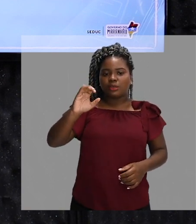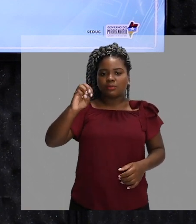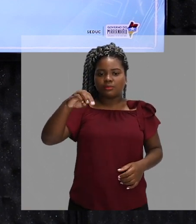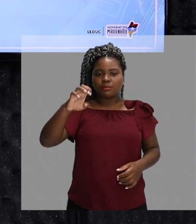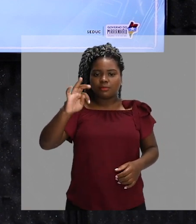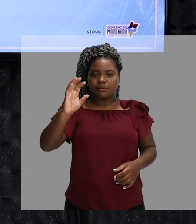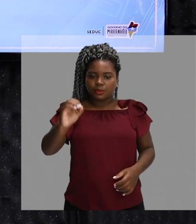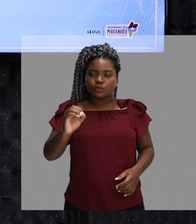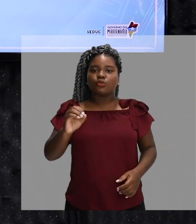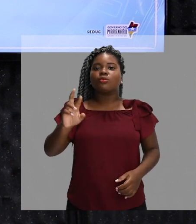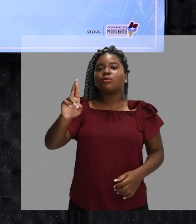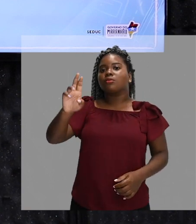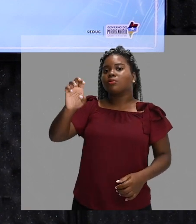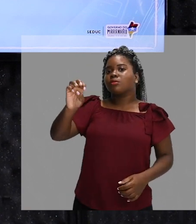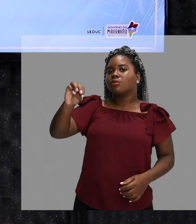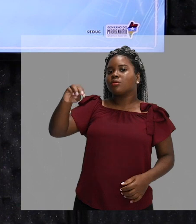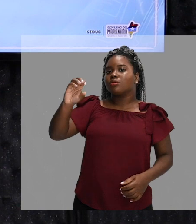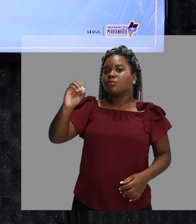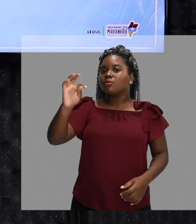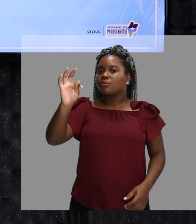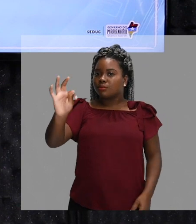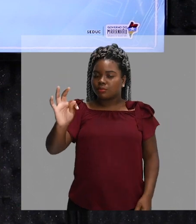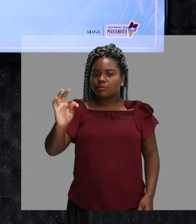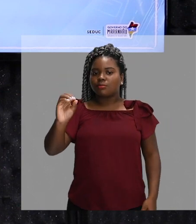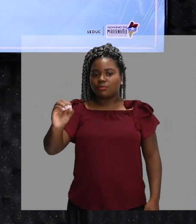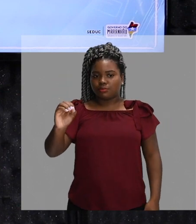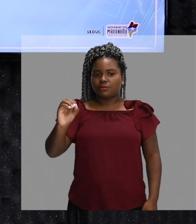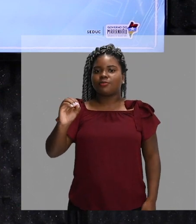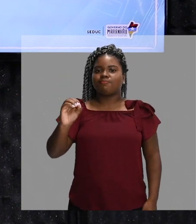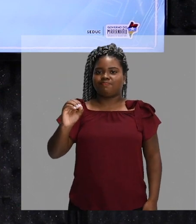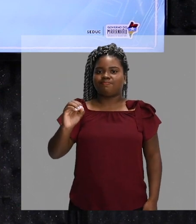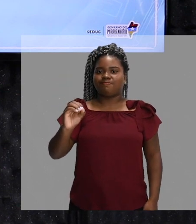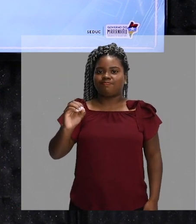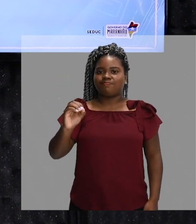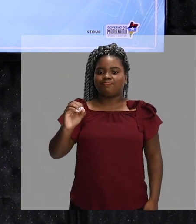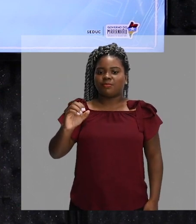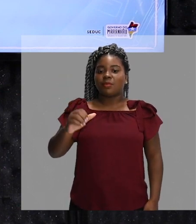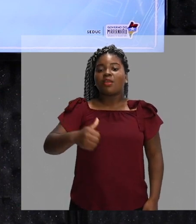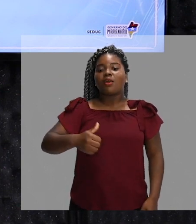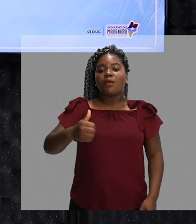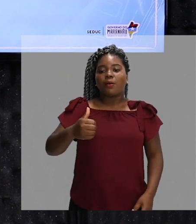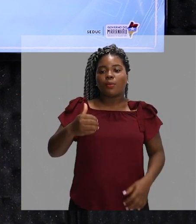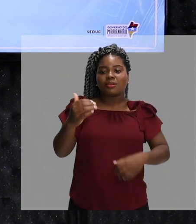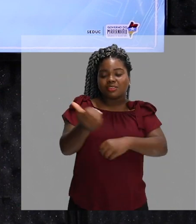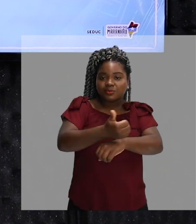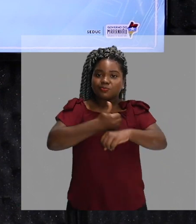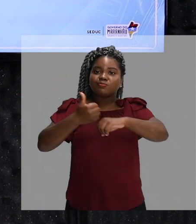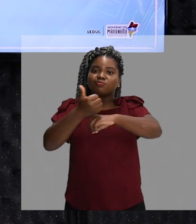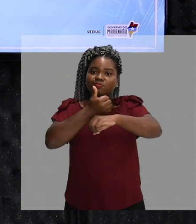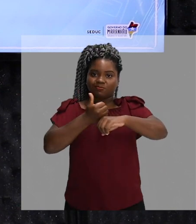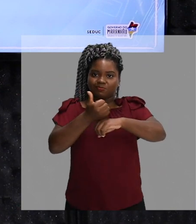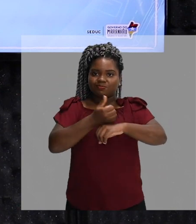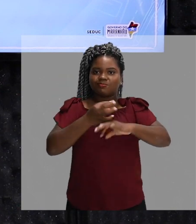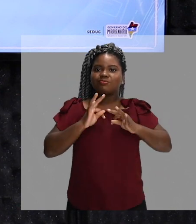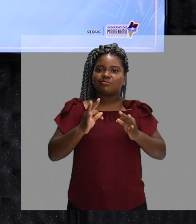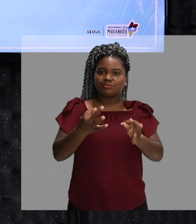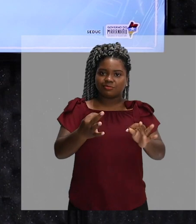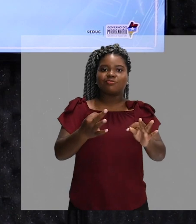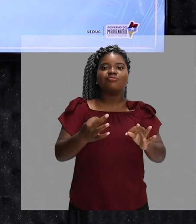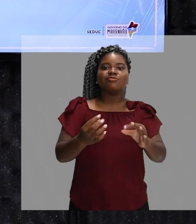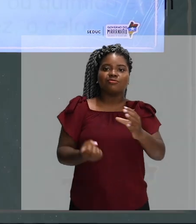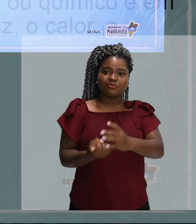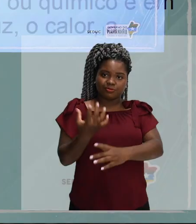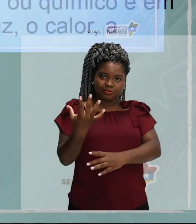mas é a primeira que nós estudaremos hoje, é a tecnologia do sensoriamento remoto. O que é o sensoriamento